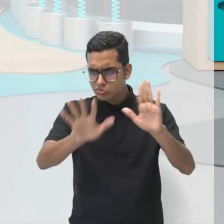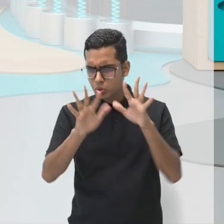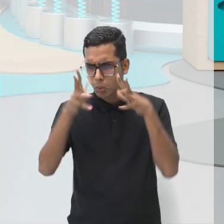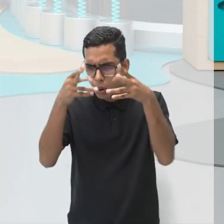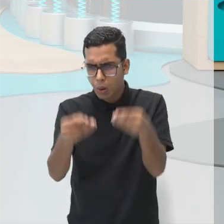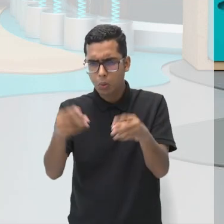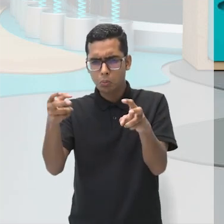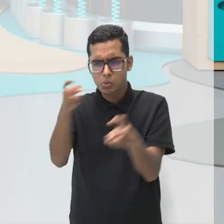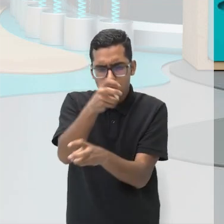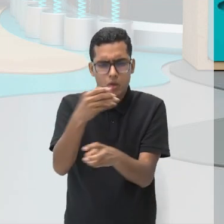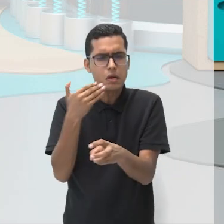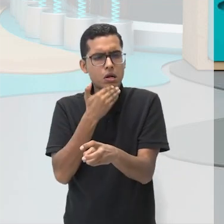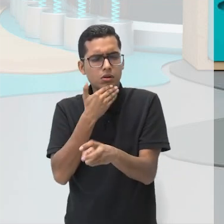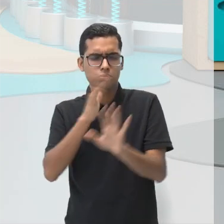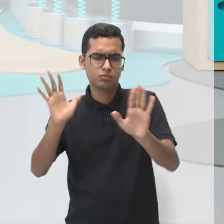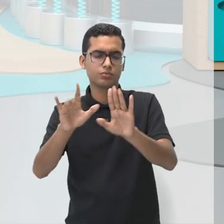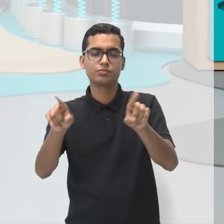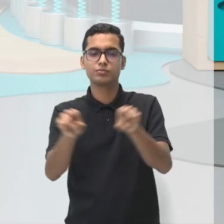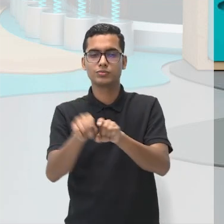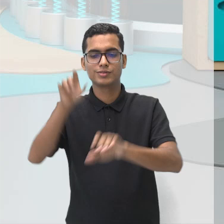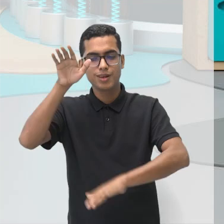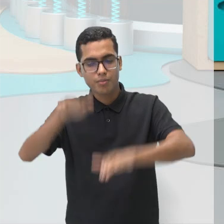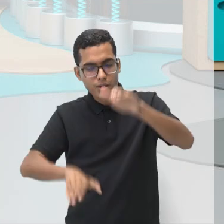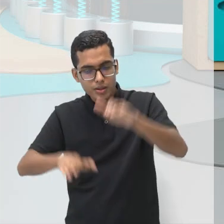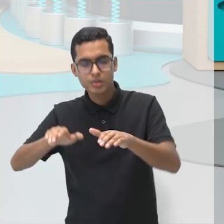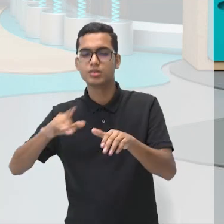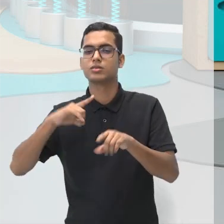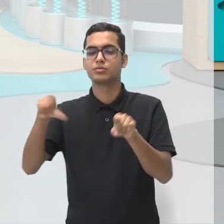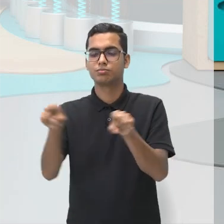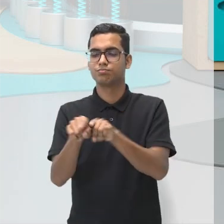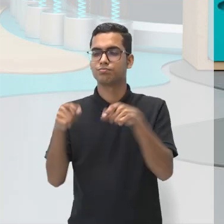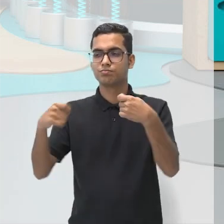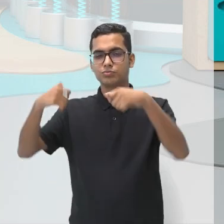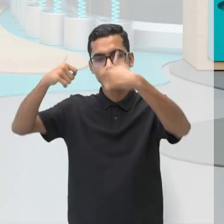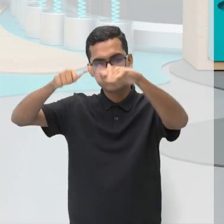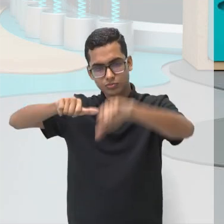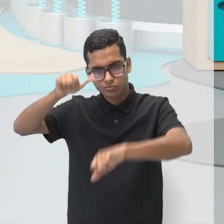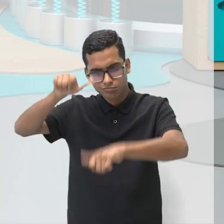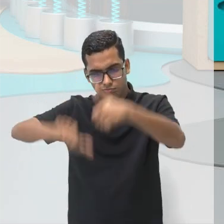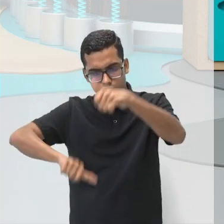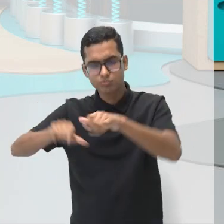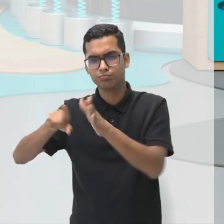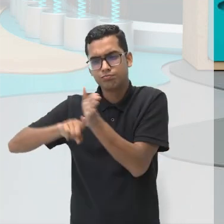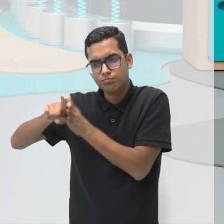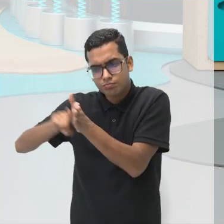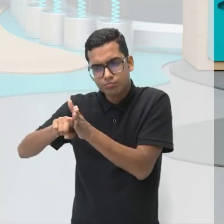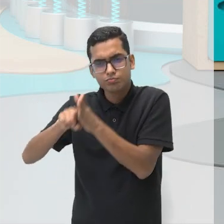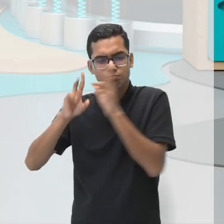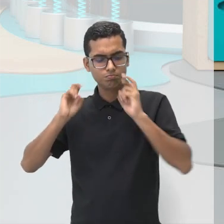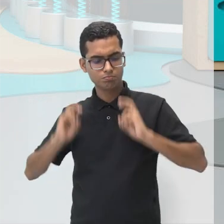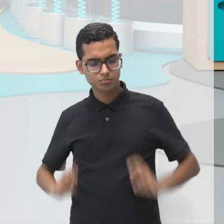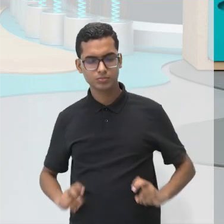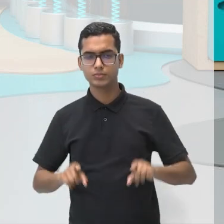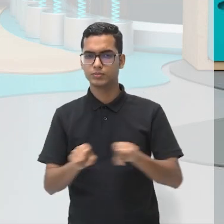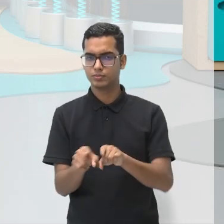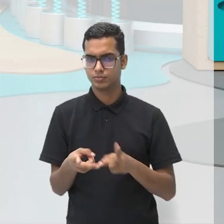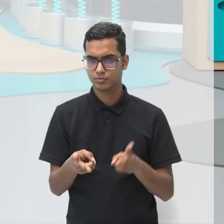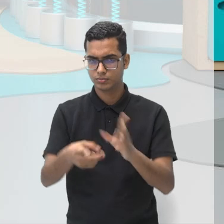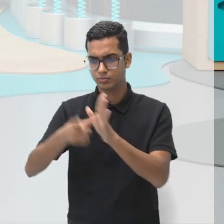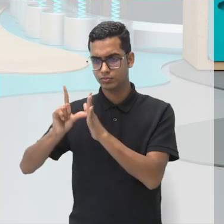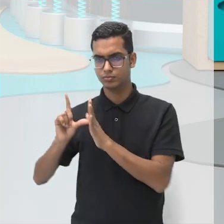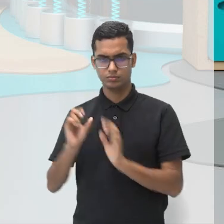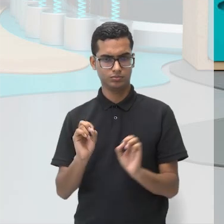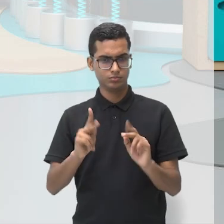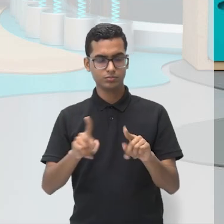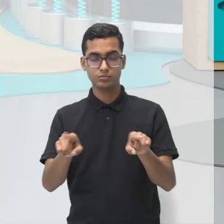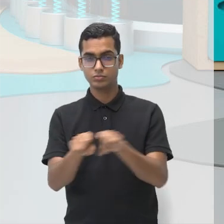desvios. Cada caso vai ser um caso, é preciso ser analisado e ser estudado. Por isso que, para alguns desvios,